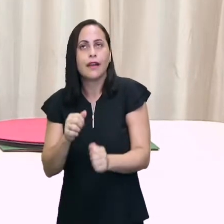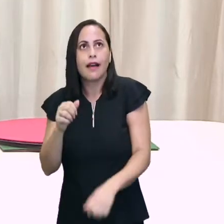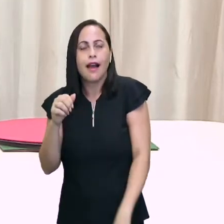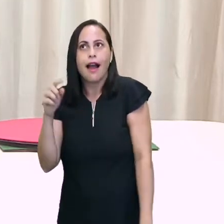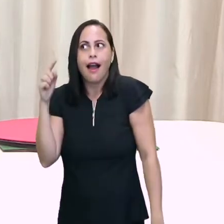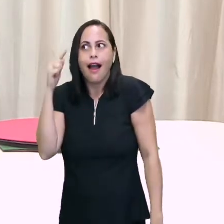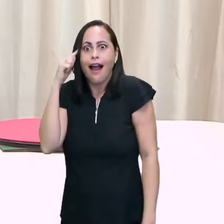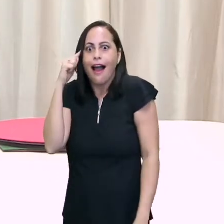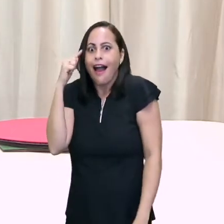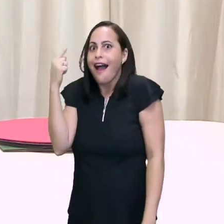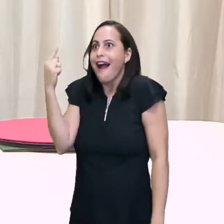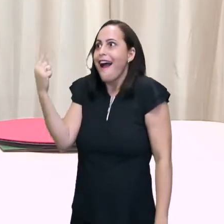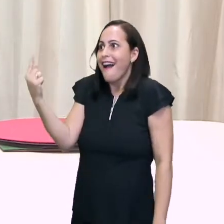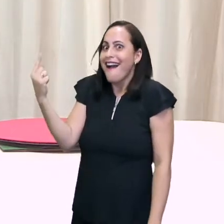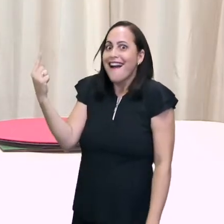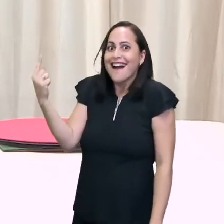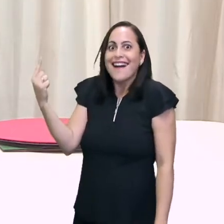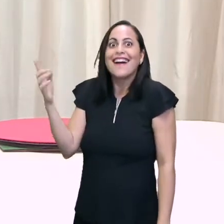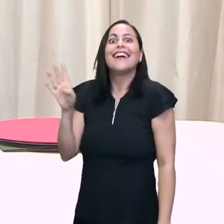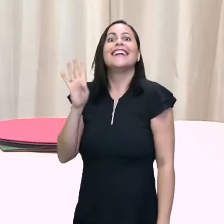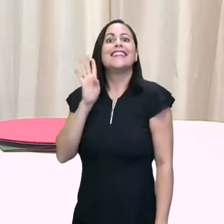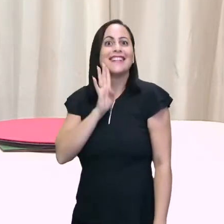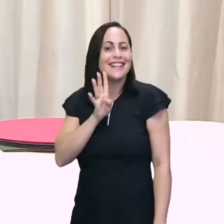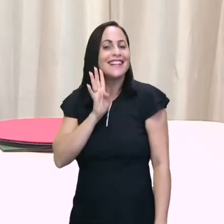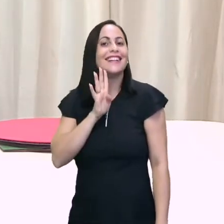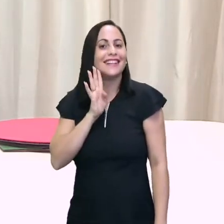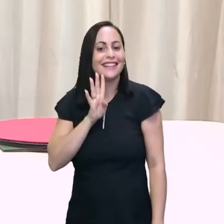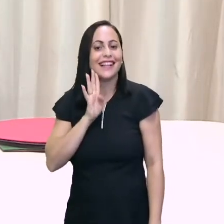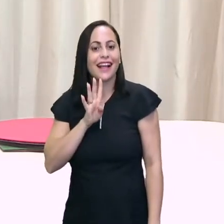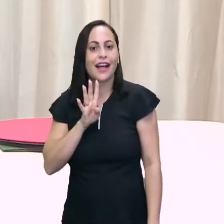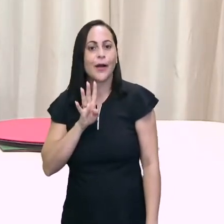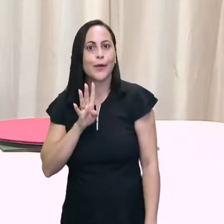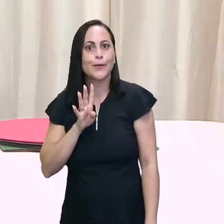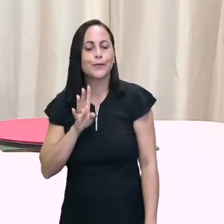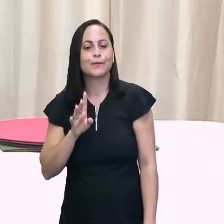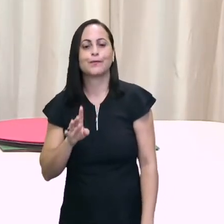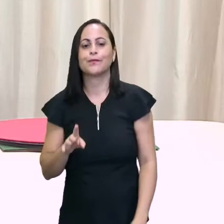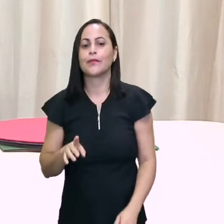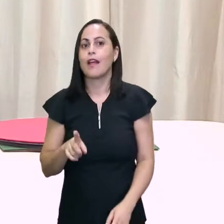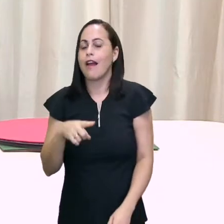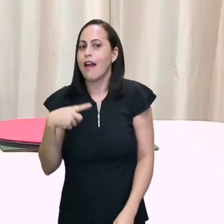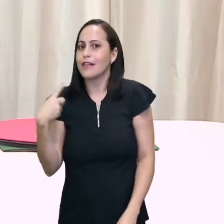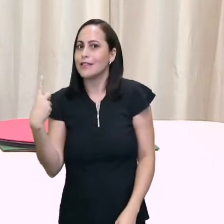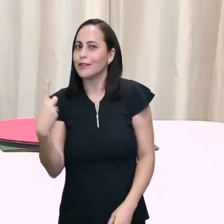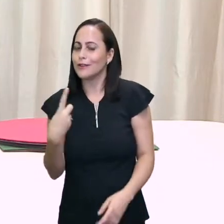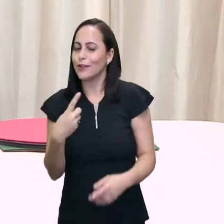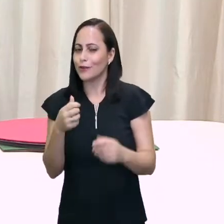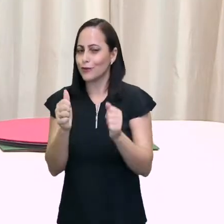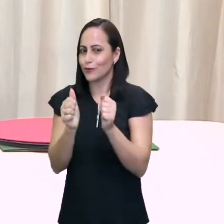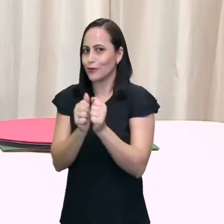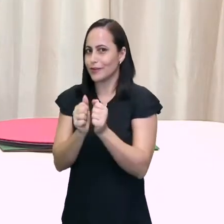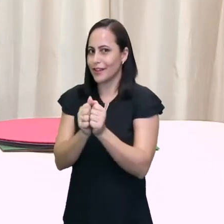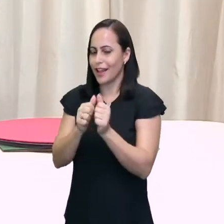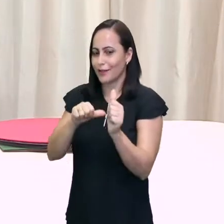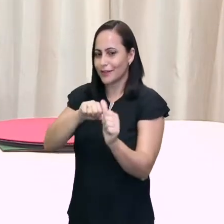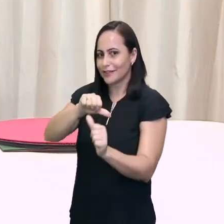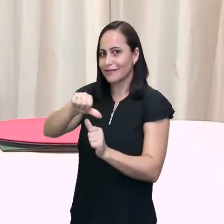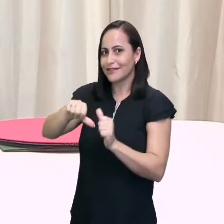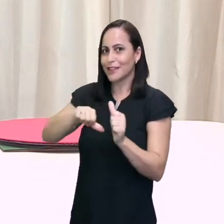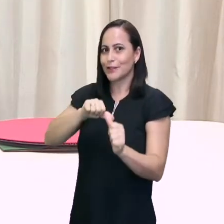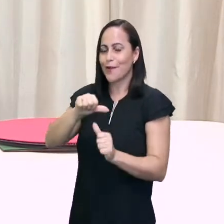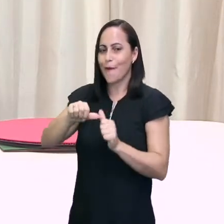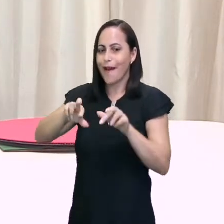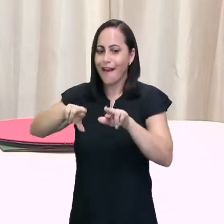tiveram uma ideia genial. Que tal se nós juntarmos e transformássemos